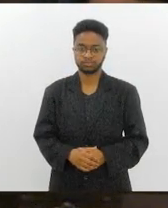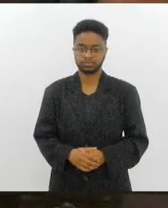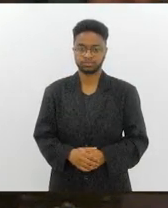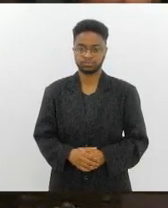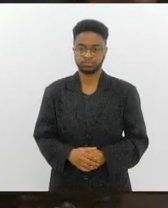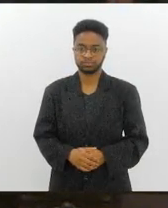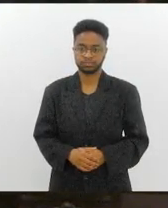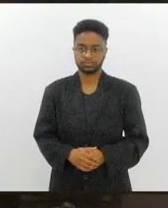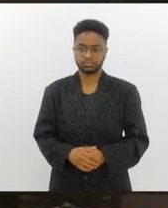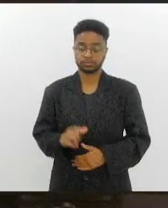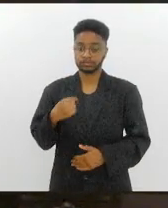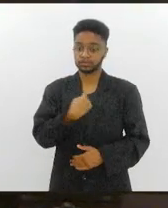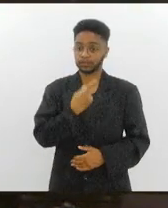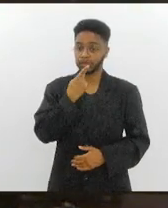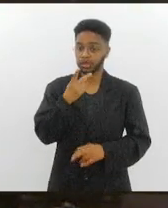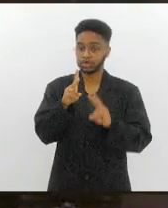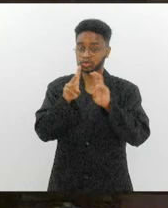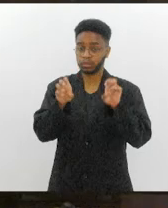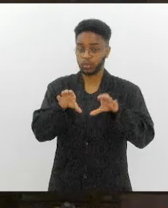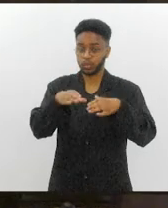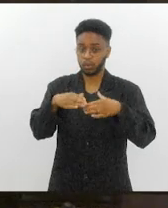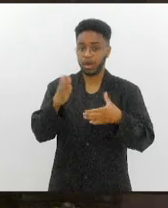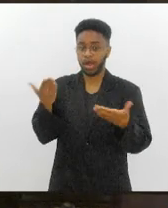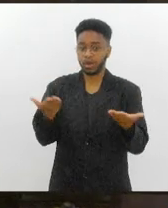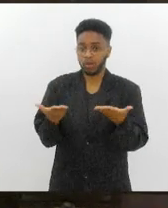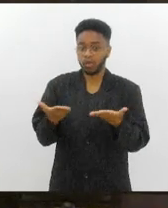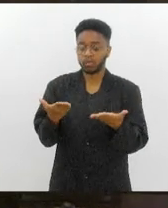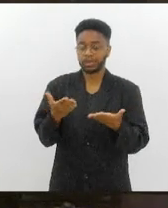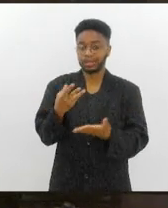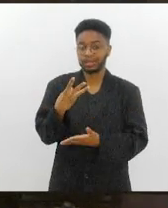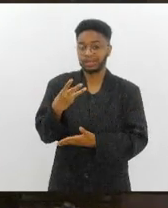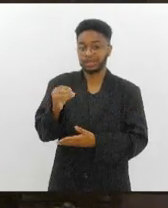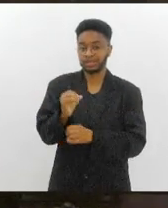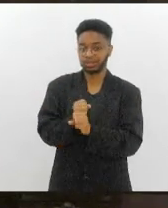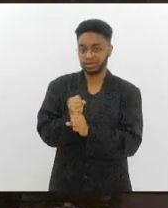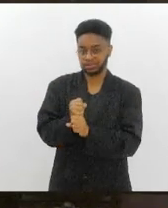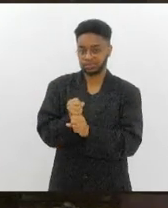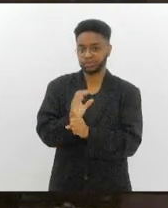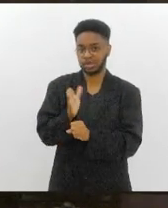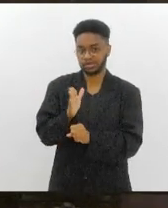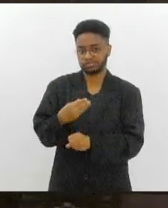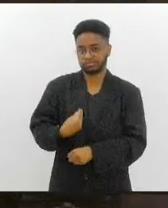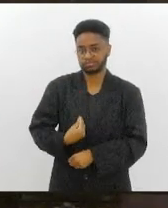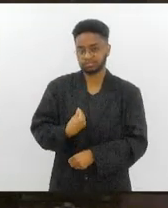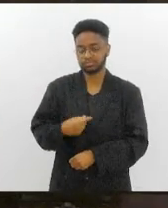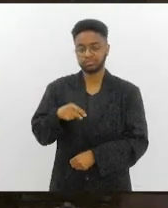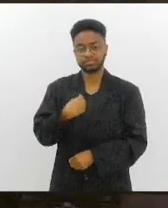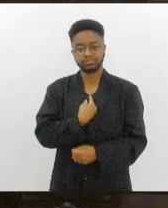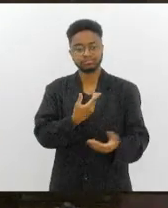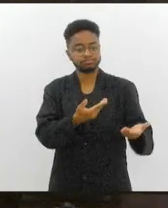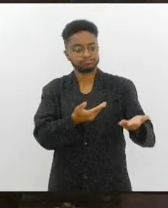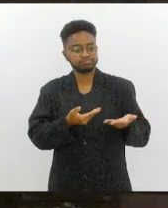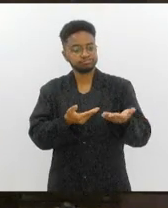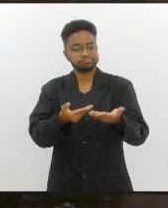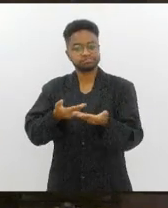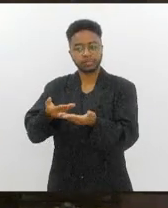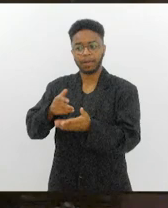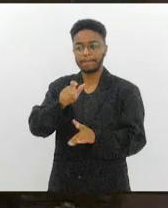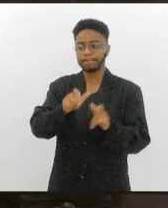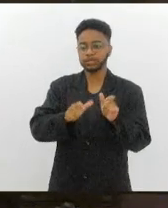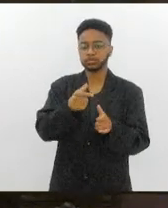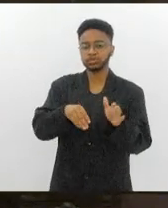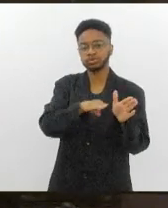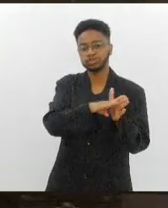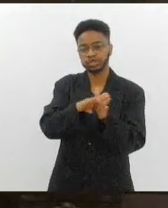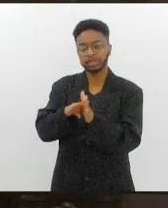de uma companhia que está fazendo 30 anos. Então, a gente estava aqui recebendo as pessoas, cada pessoa que chegava já tinha